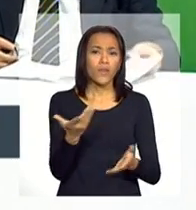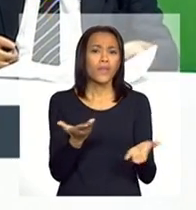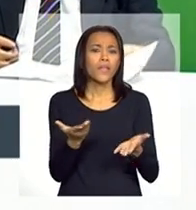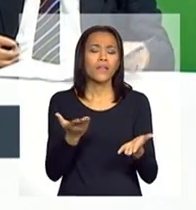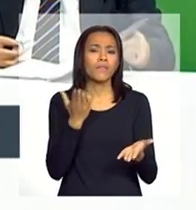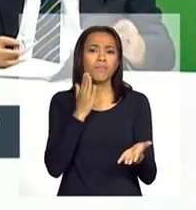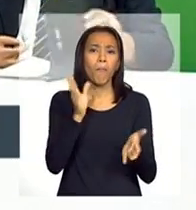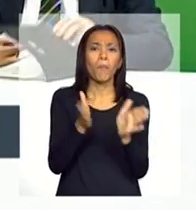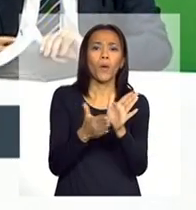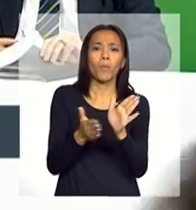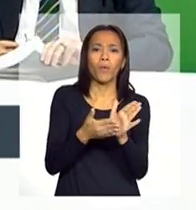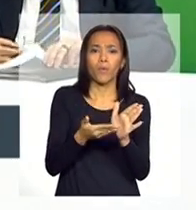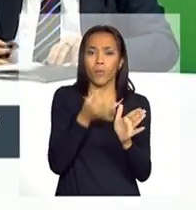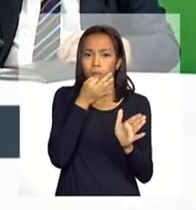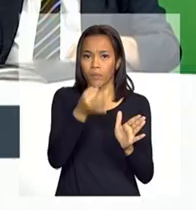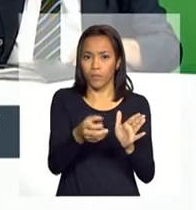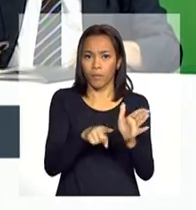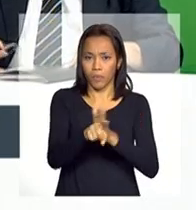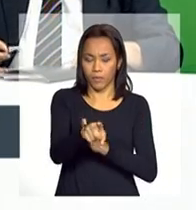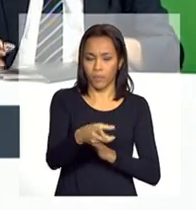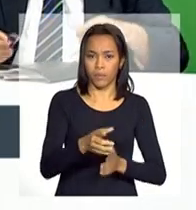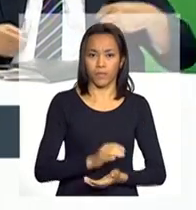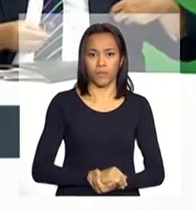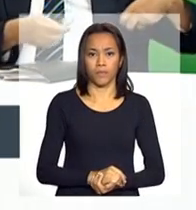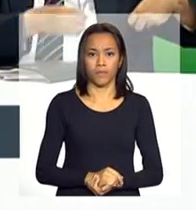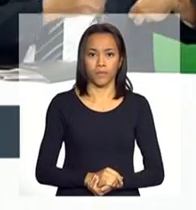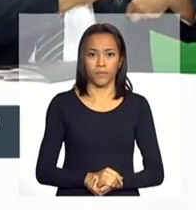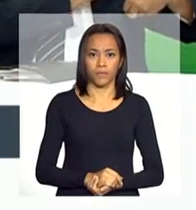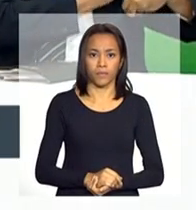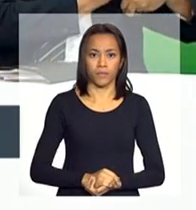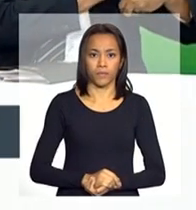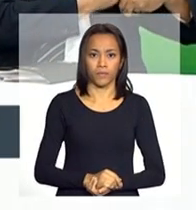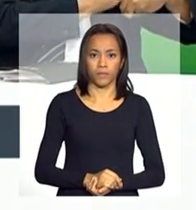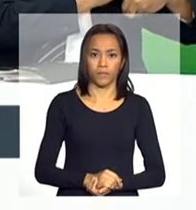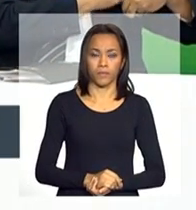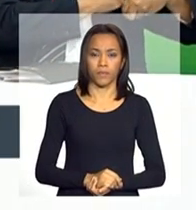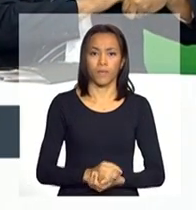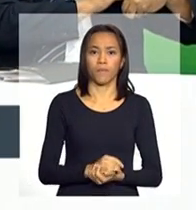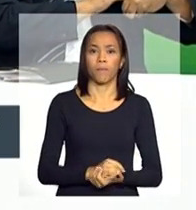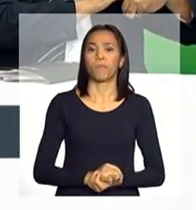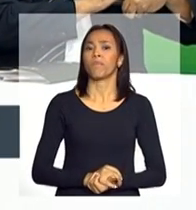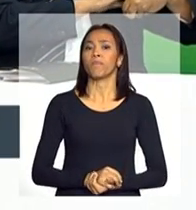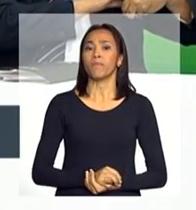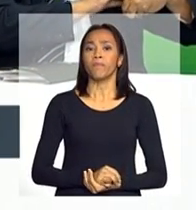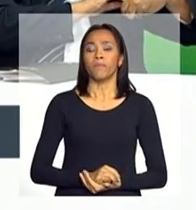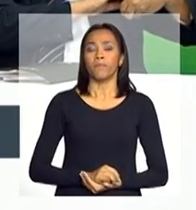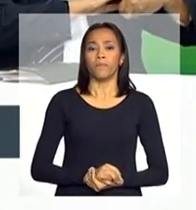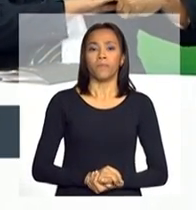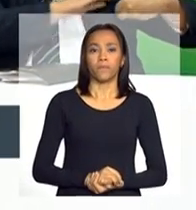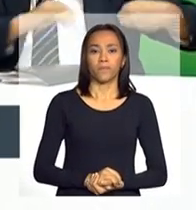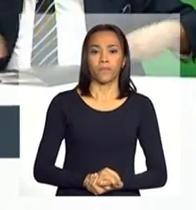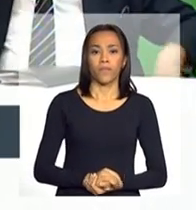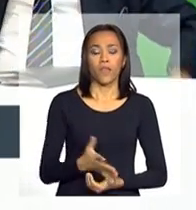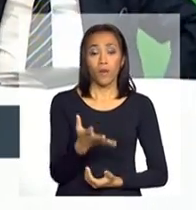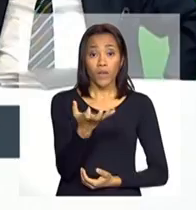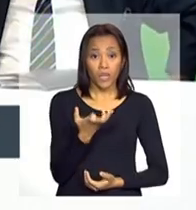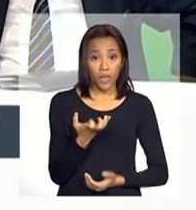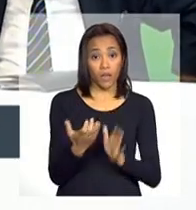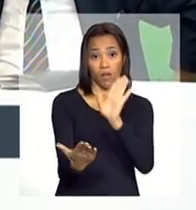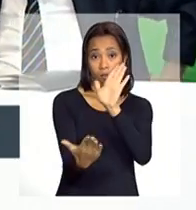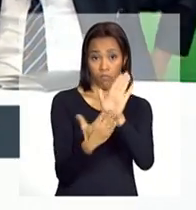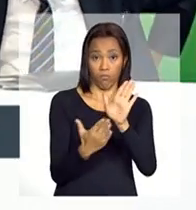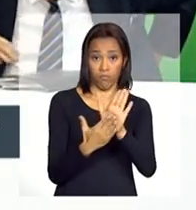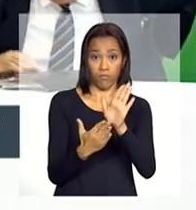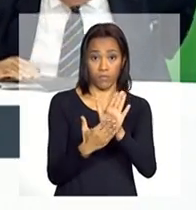o pnud p também também Ministro obrigada é eu queria propor o